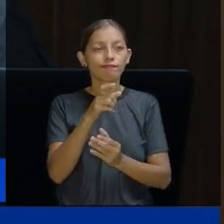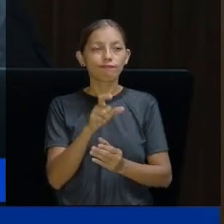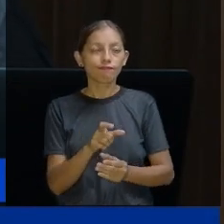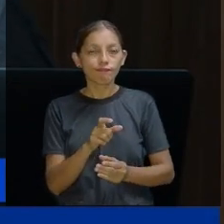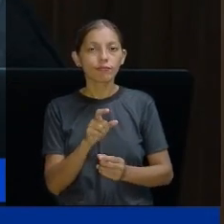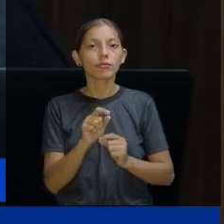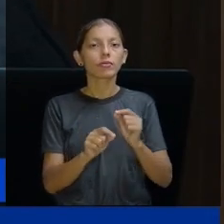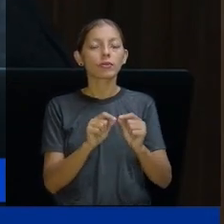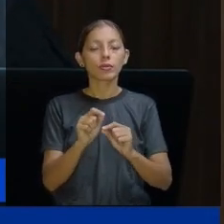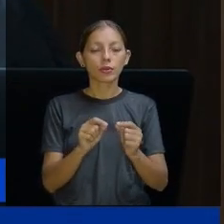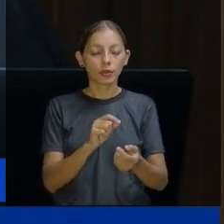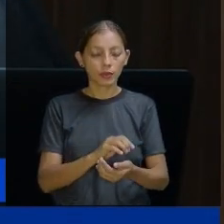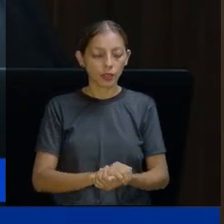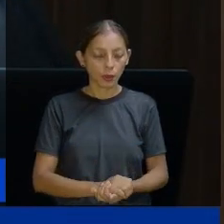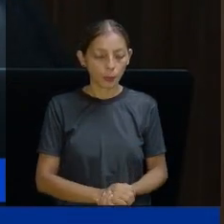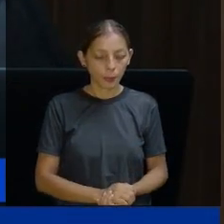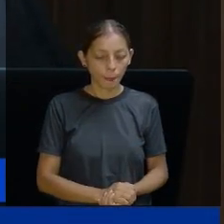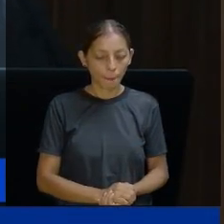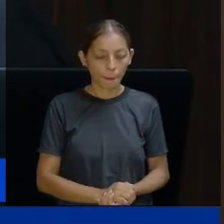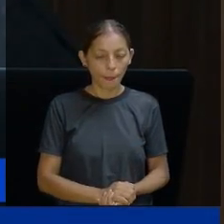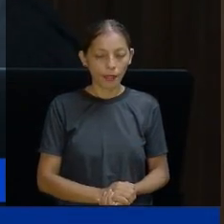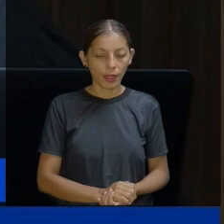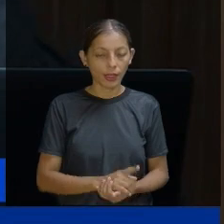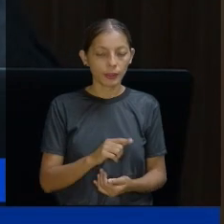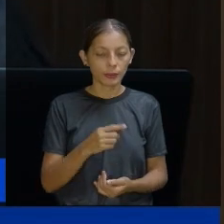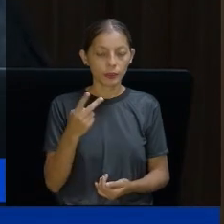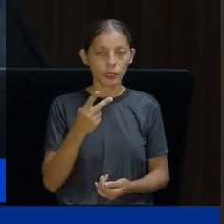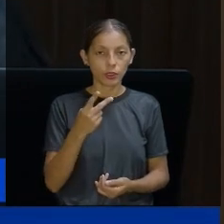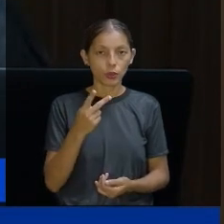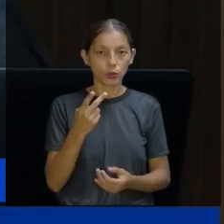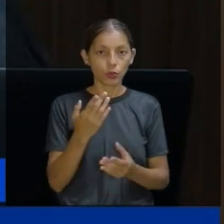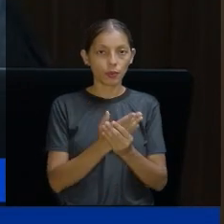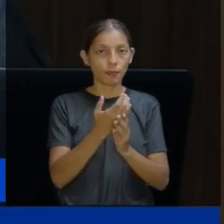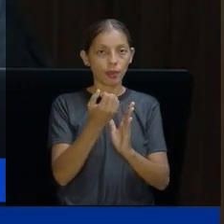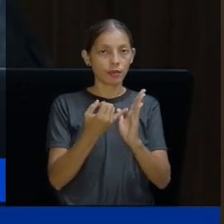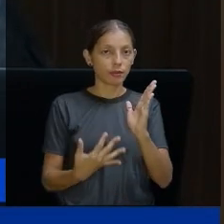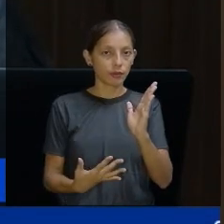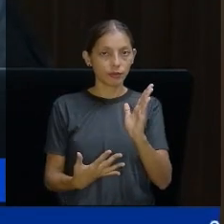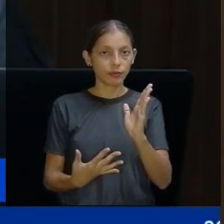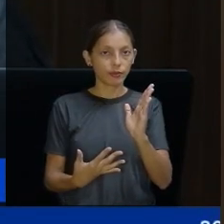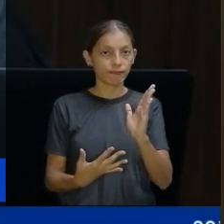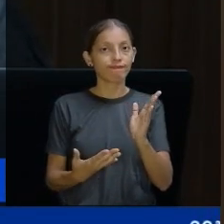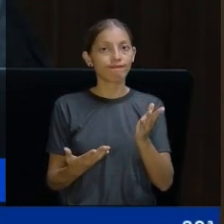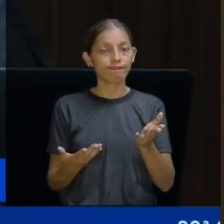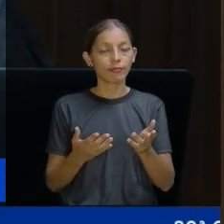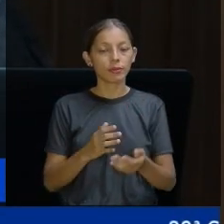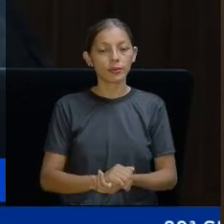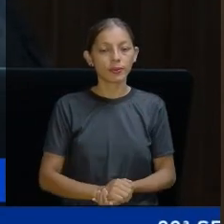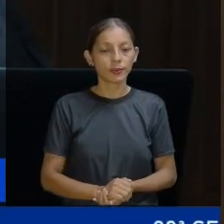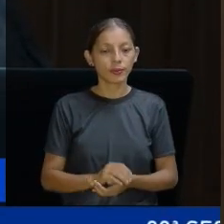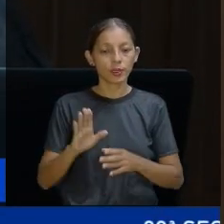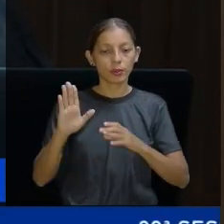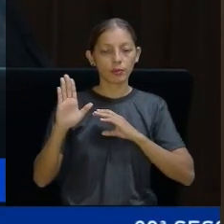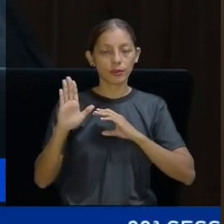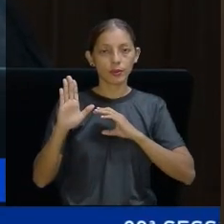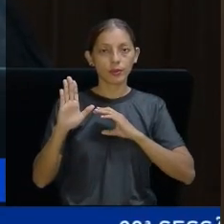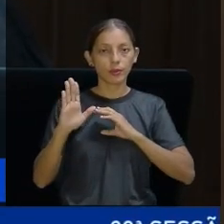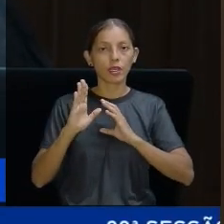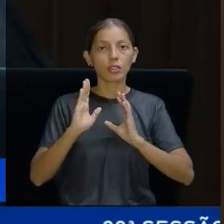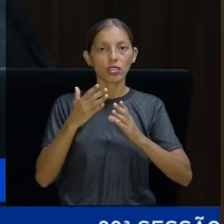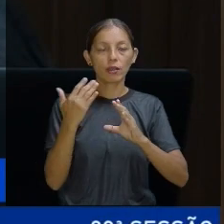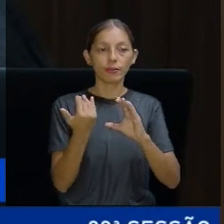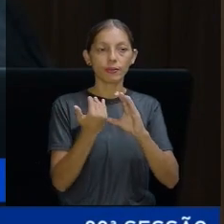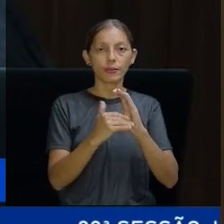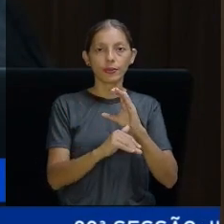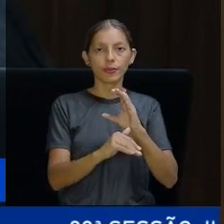declaratórios, porque são os segundos embargos. Foco no juiz de direito, Paulo Madeira. O embargante maneja.